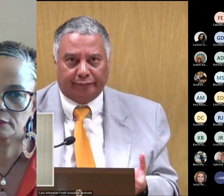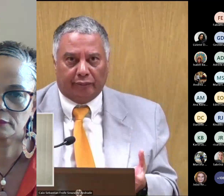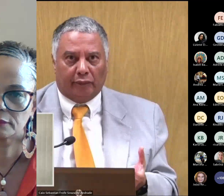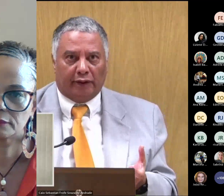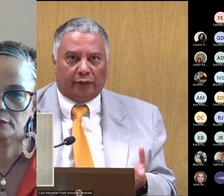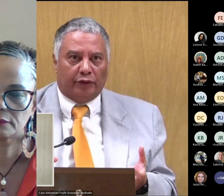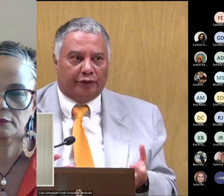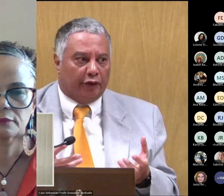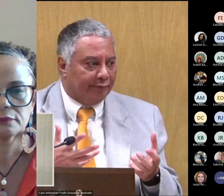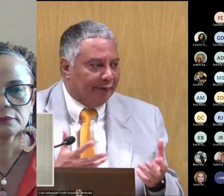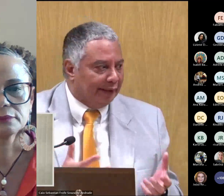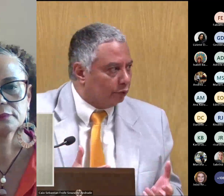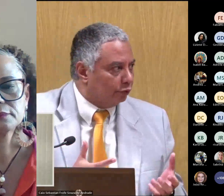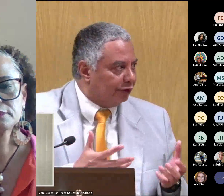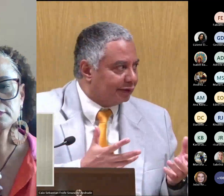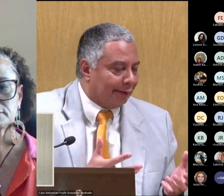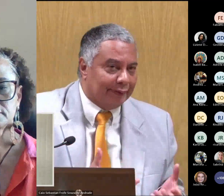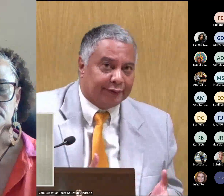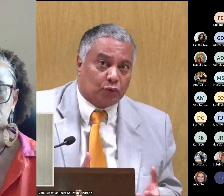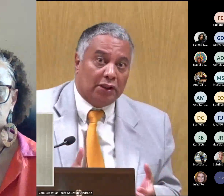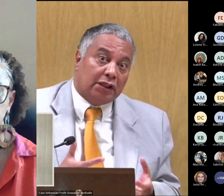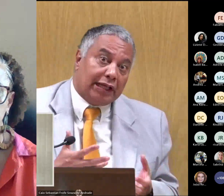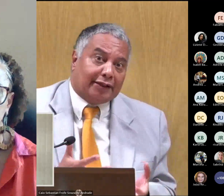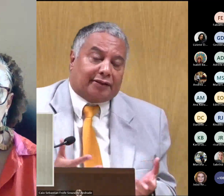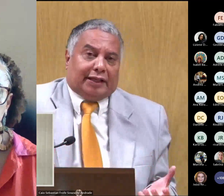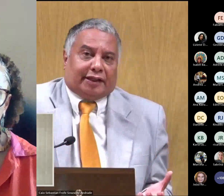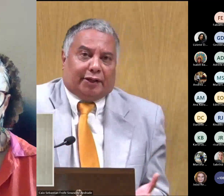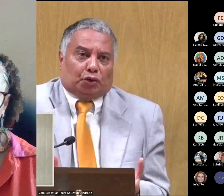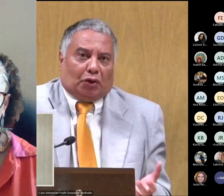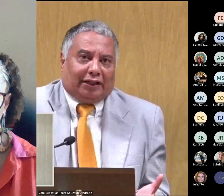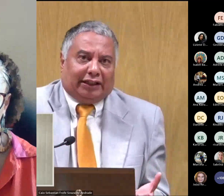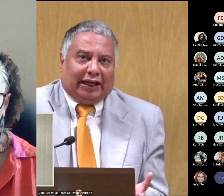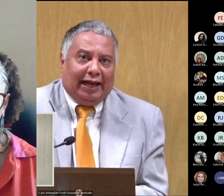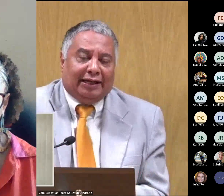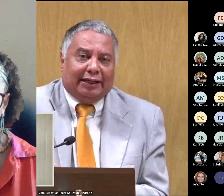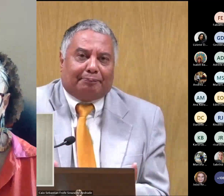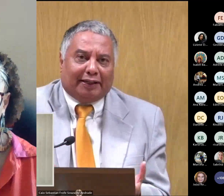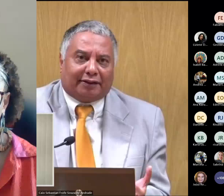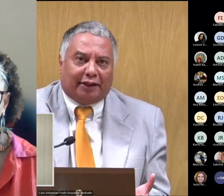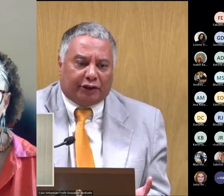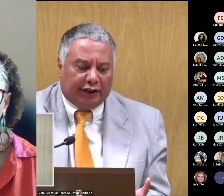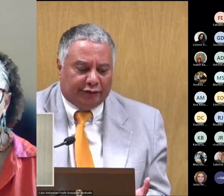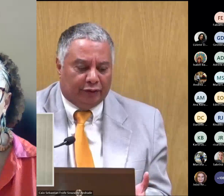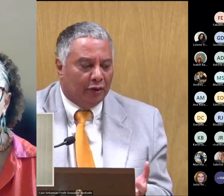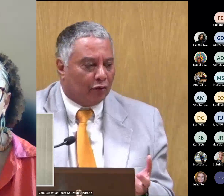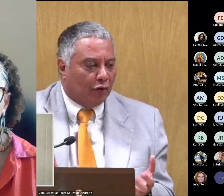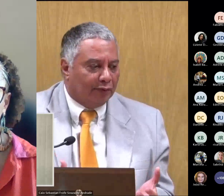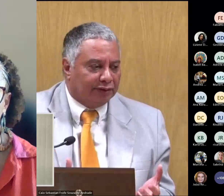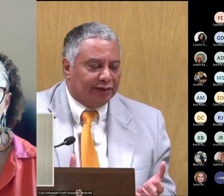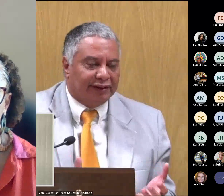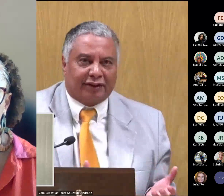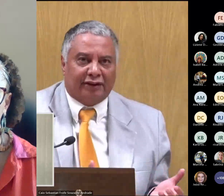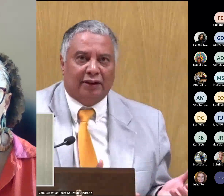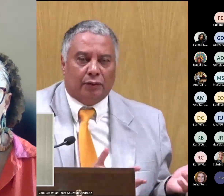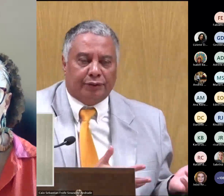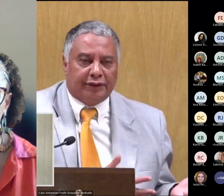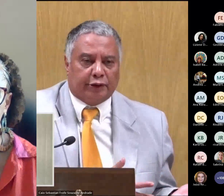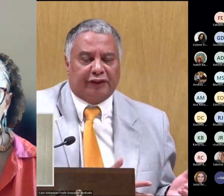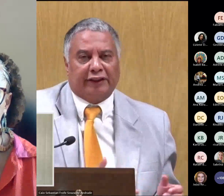né do envolvimento do financiamento E aí esqueceram só que é imprescritível Como disse